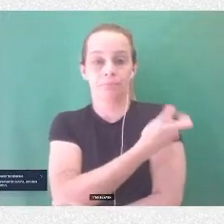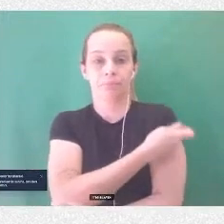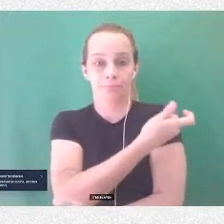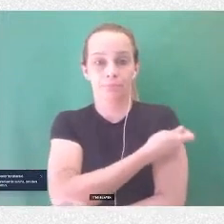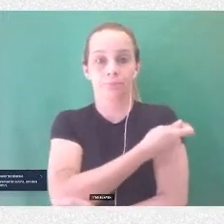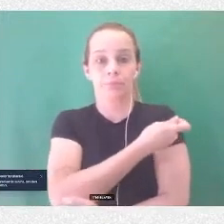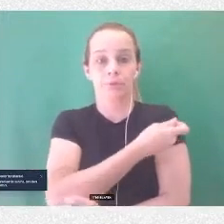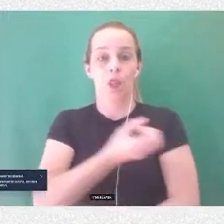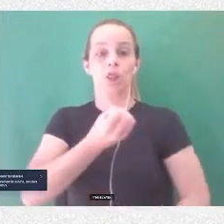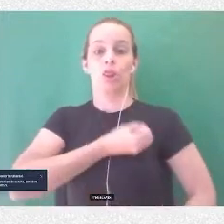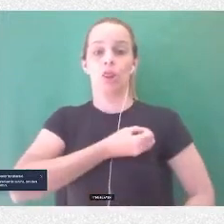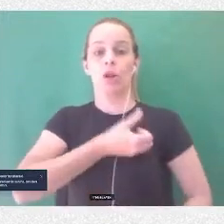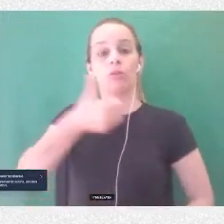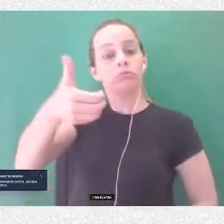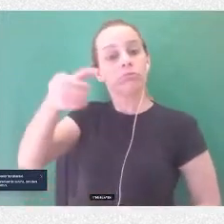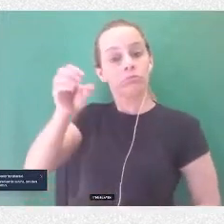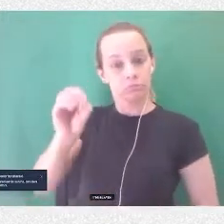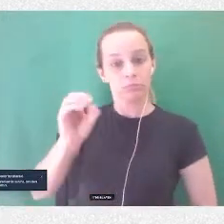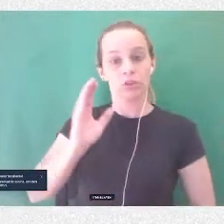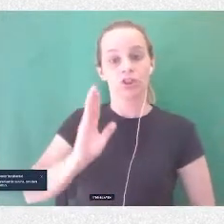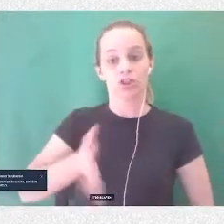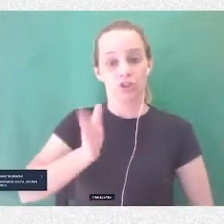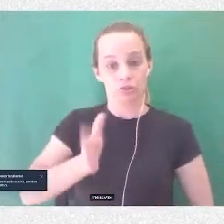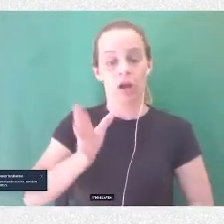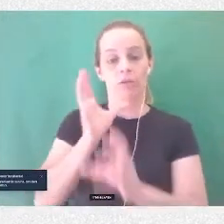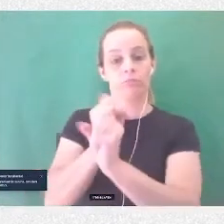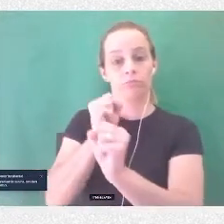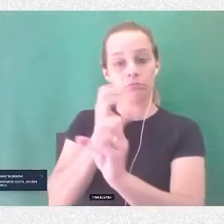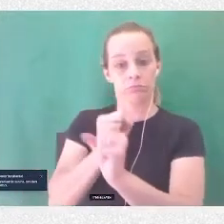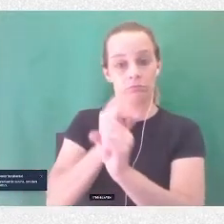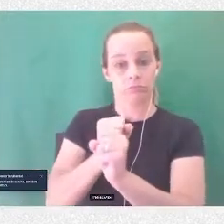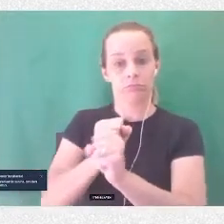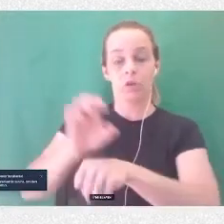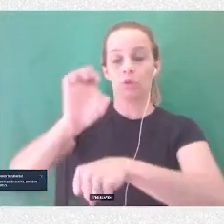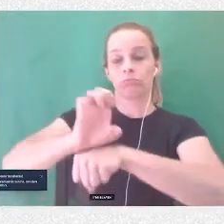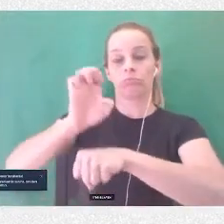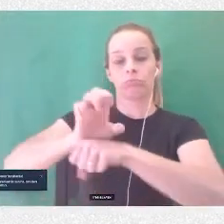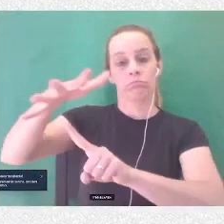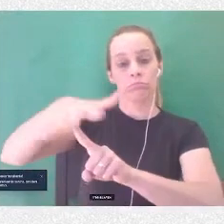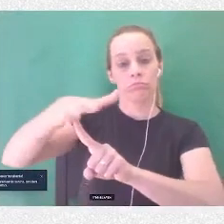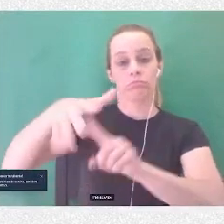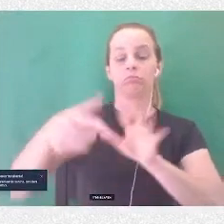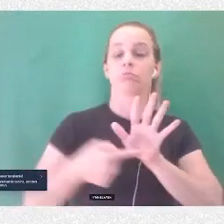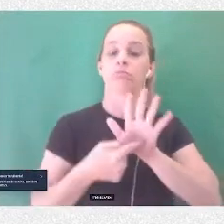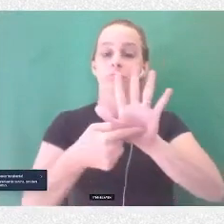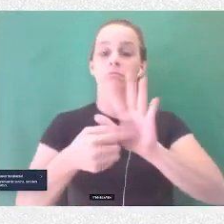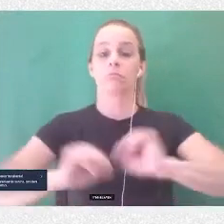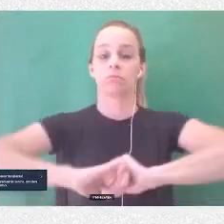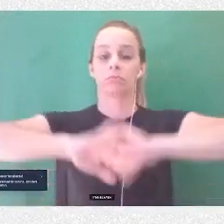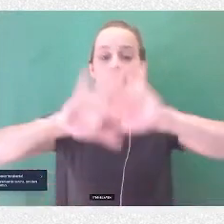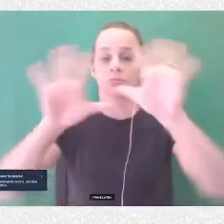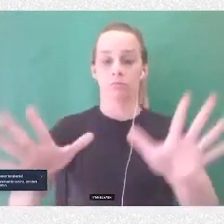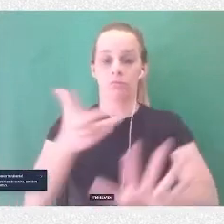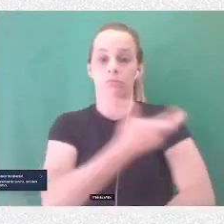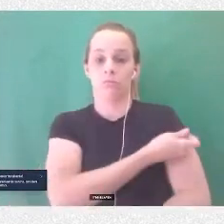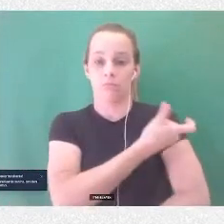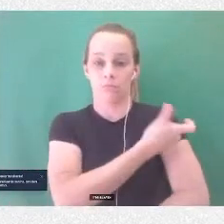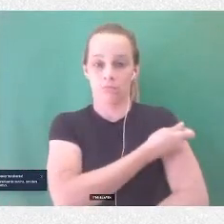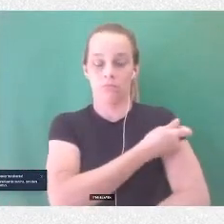nota 10, um conceito 10 pelo Tribunal de Contas do Estado do Paraná na transparência do processo de vacinação.